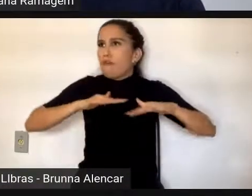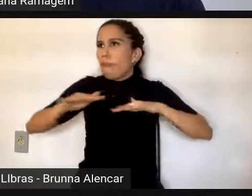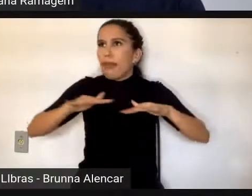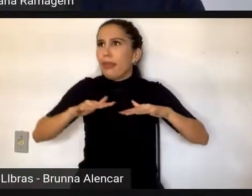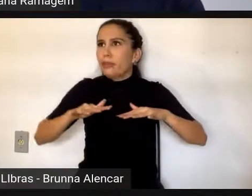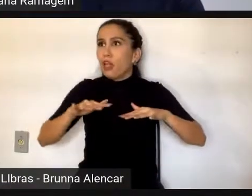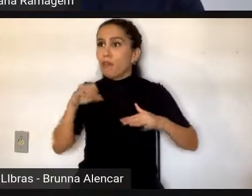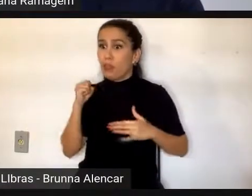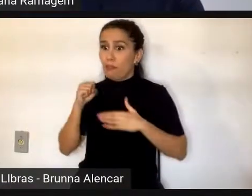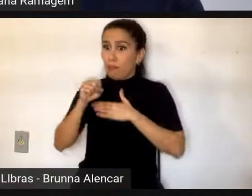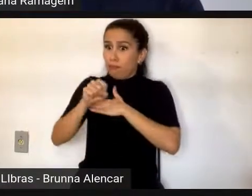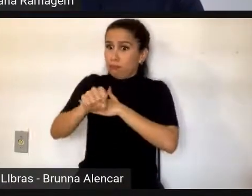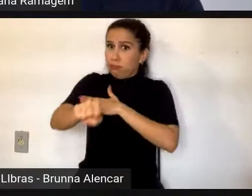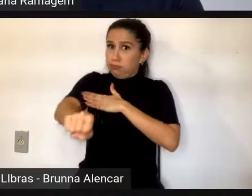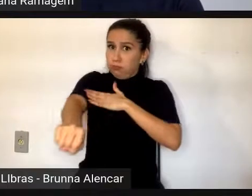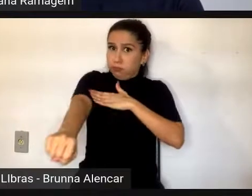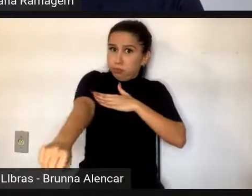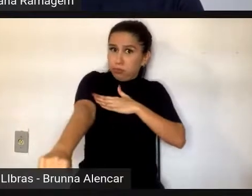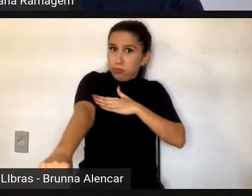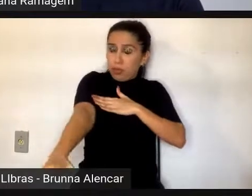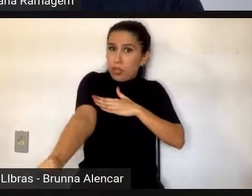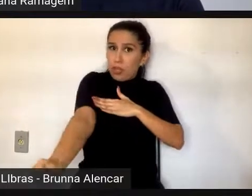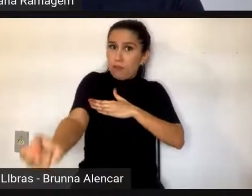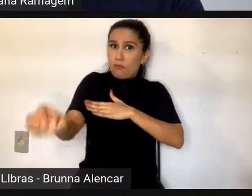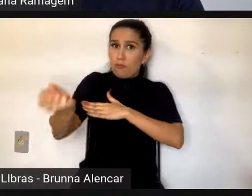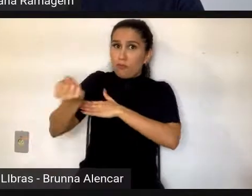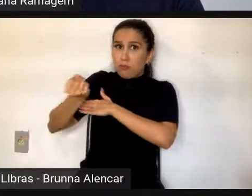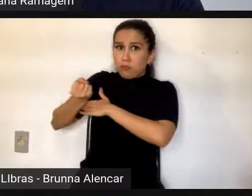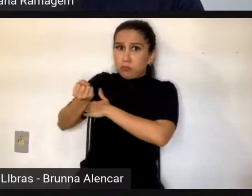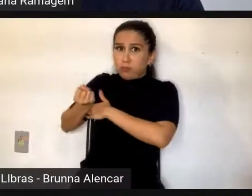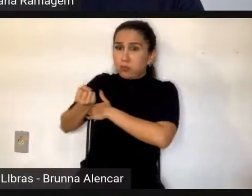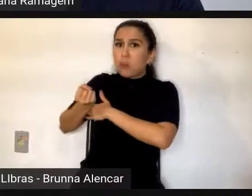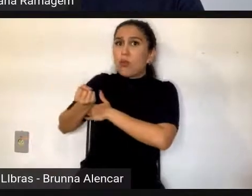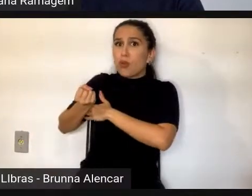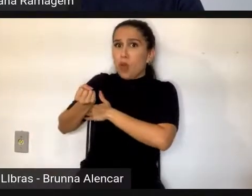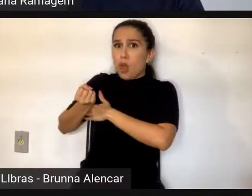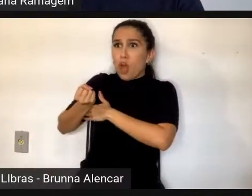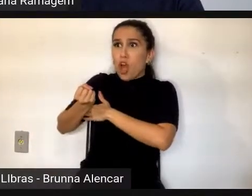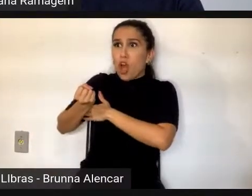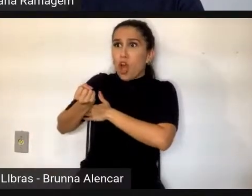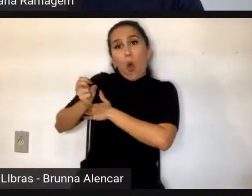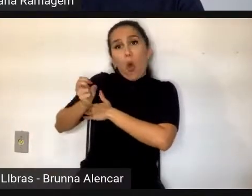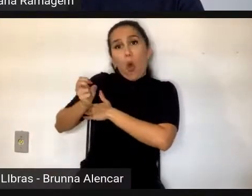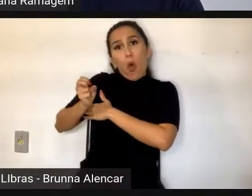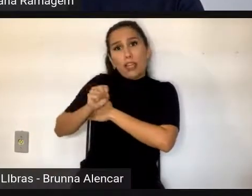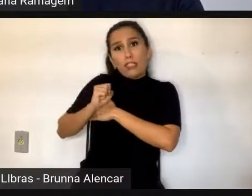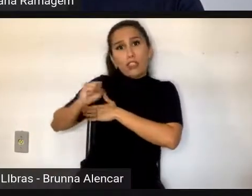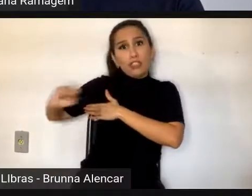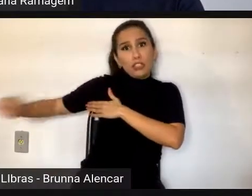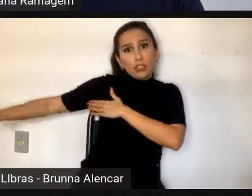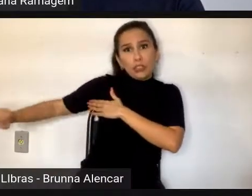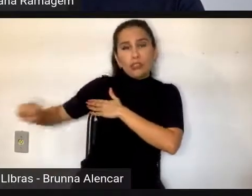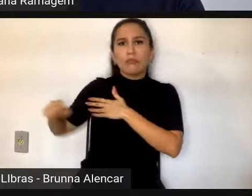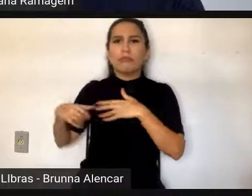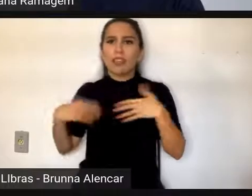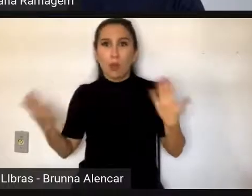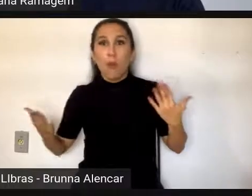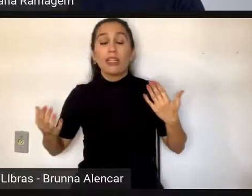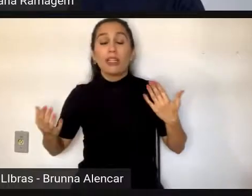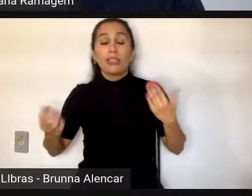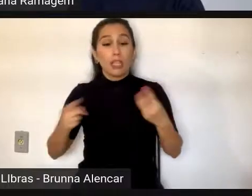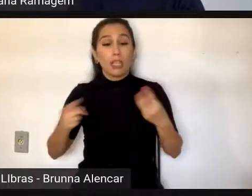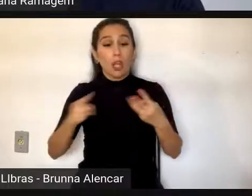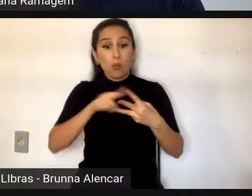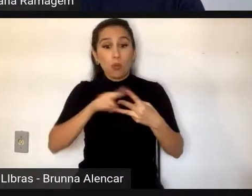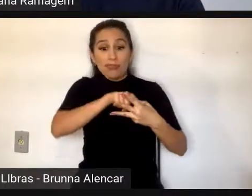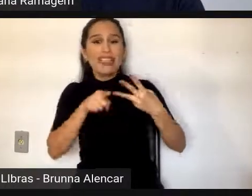empurra, você puxa ou você desloca. Esses são os movimentos. O que você